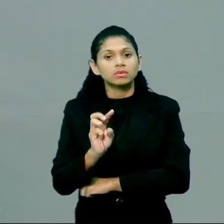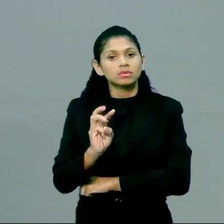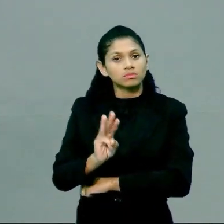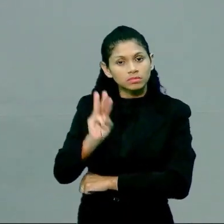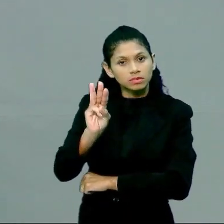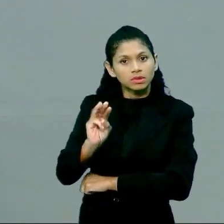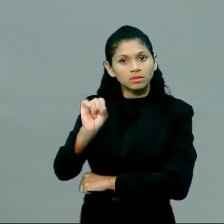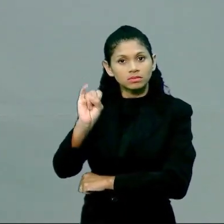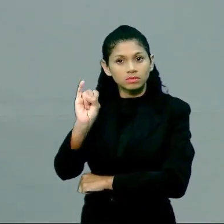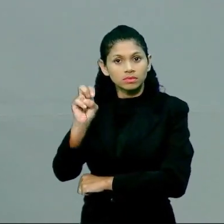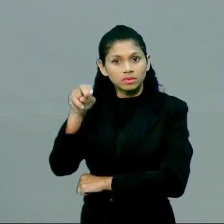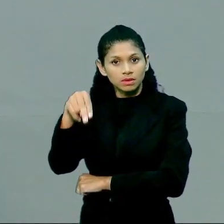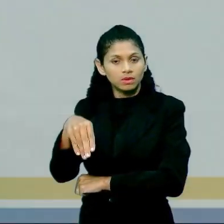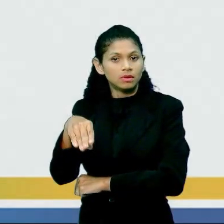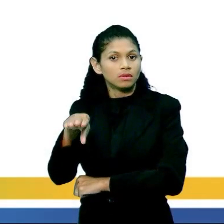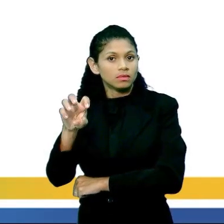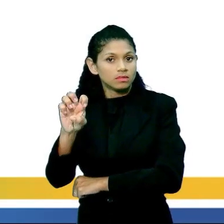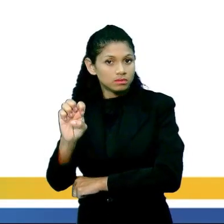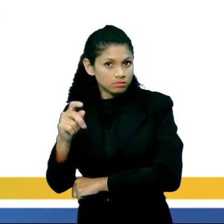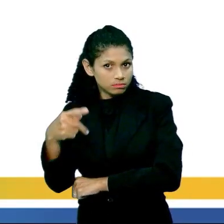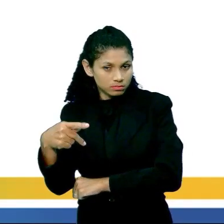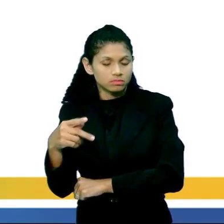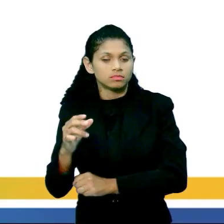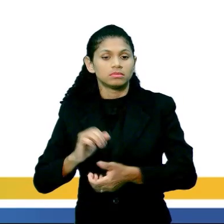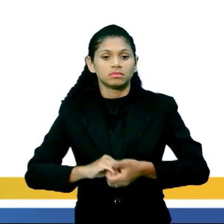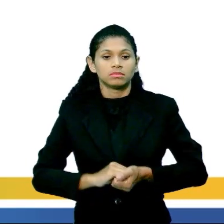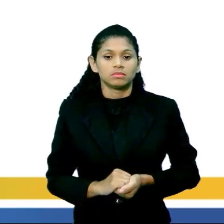humanos, então acontece um erro ou outro de digitação.